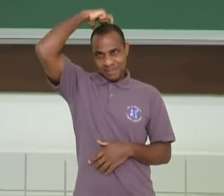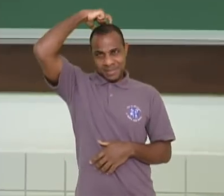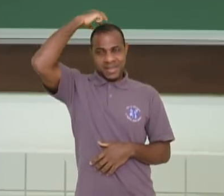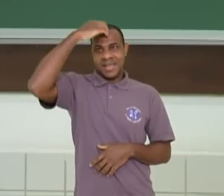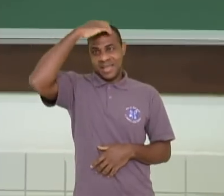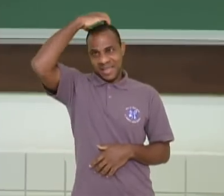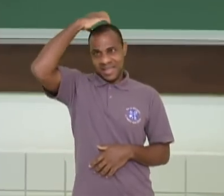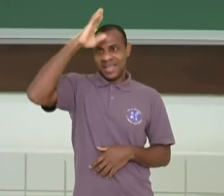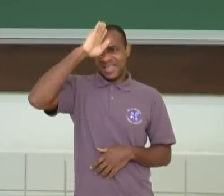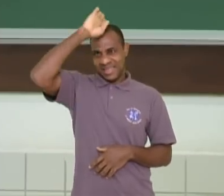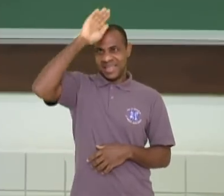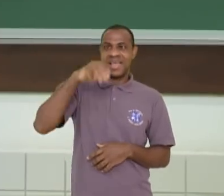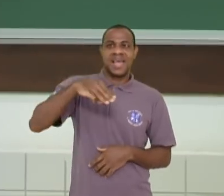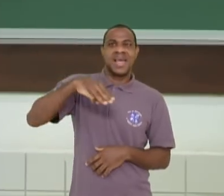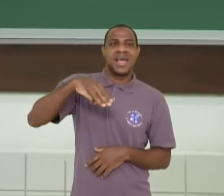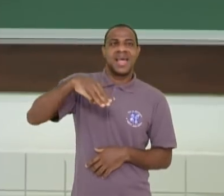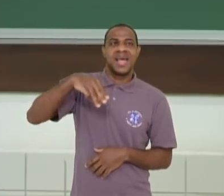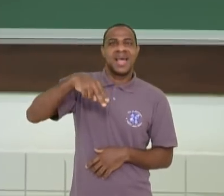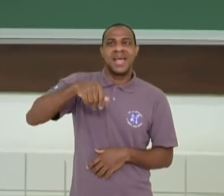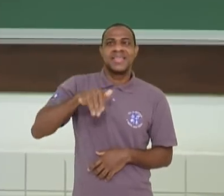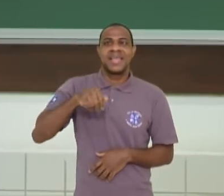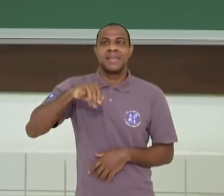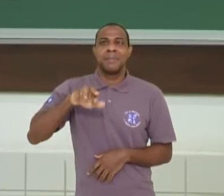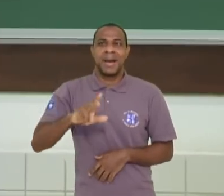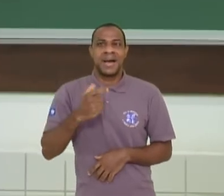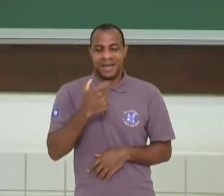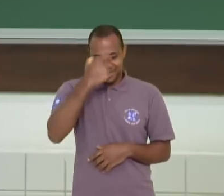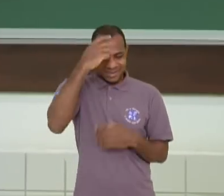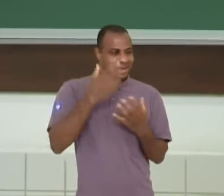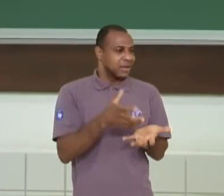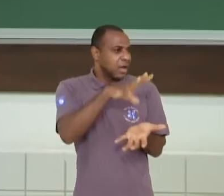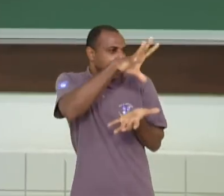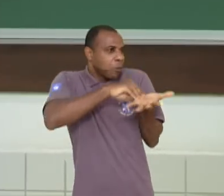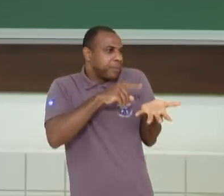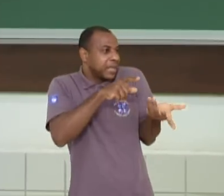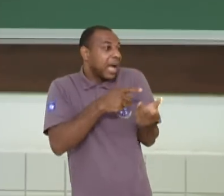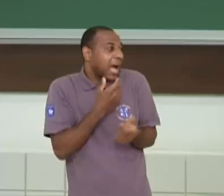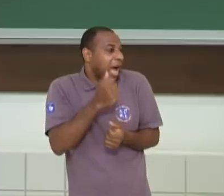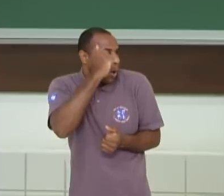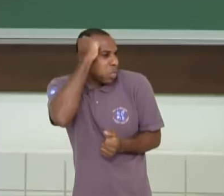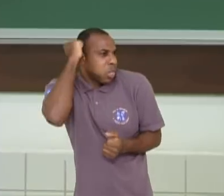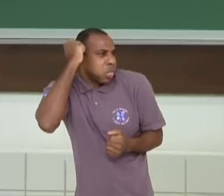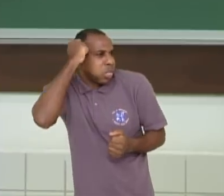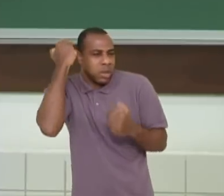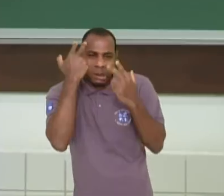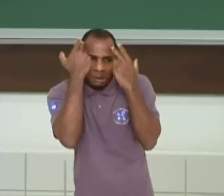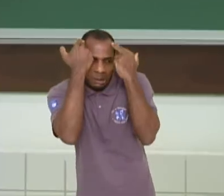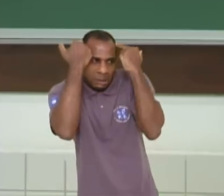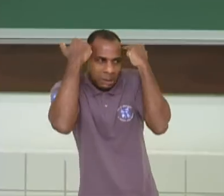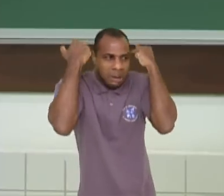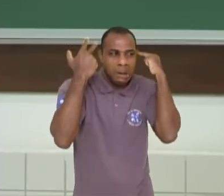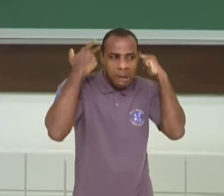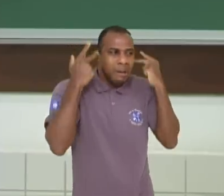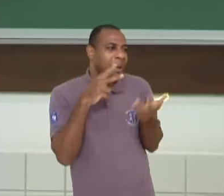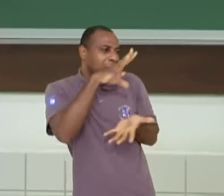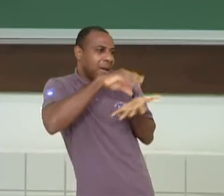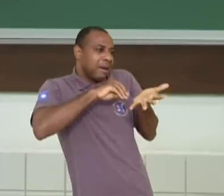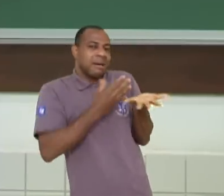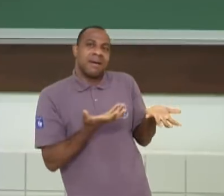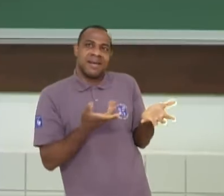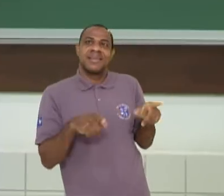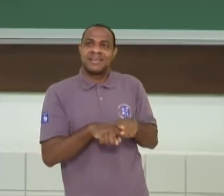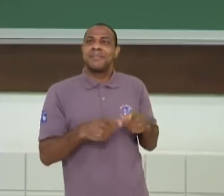maneira, você acaba tentando fazer aquele mesmo corte para ficar parecido. Então aí também, na sua essência,